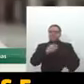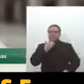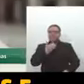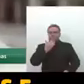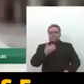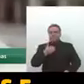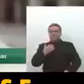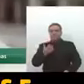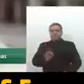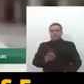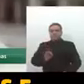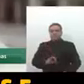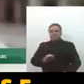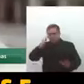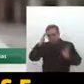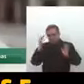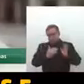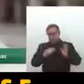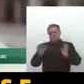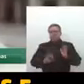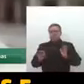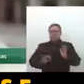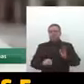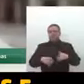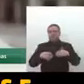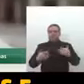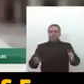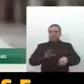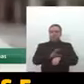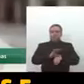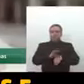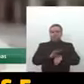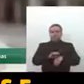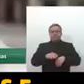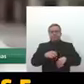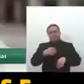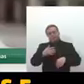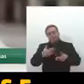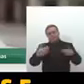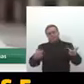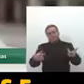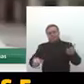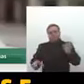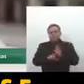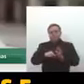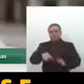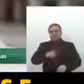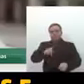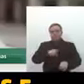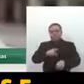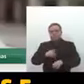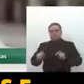e descumprir intencionalmente o que diz a Constituição e a legislação do nosso país, além de